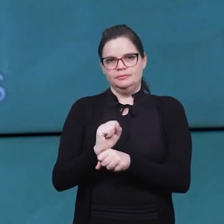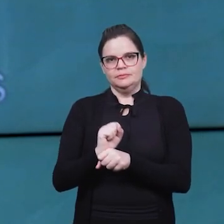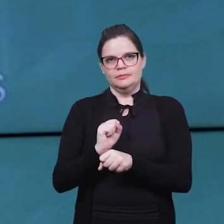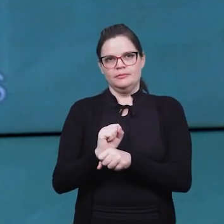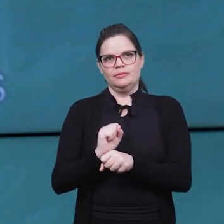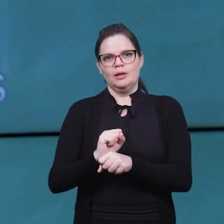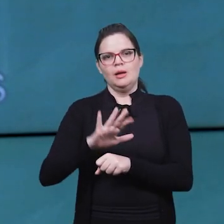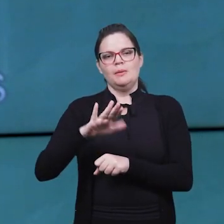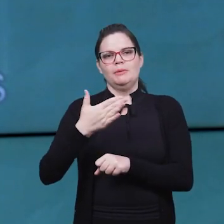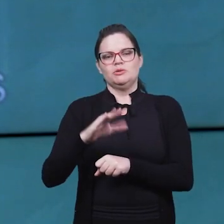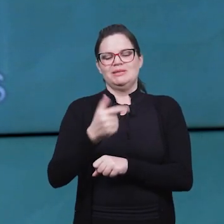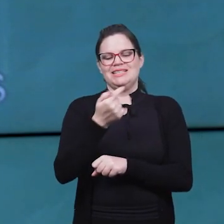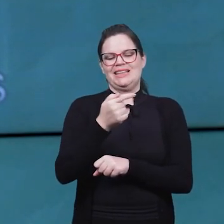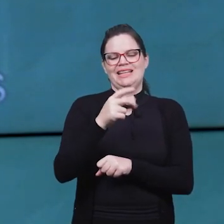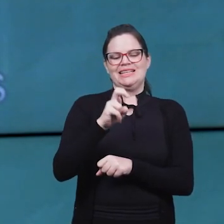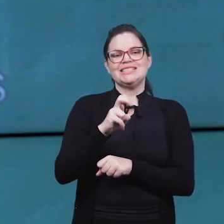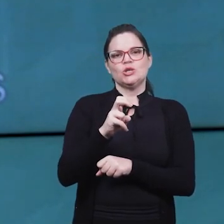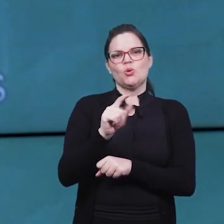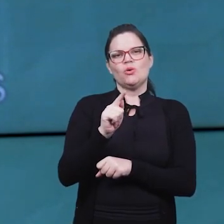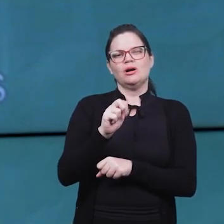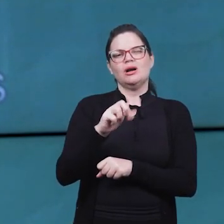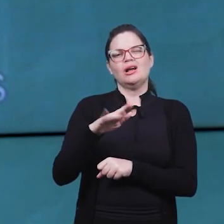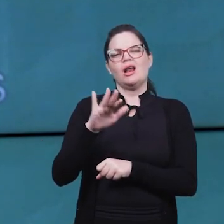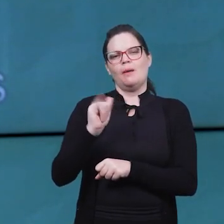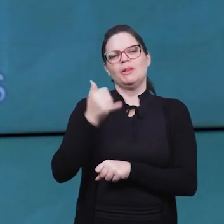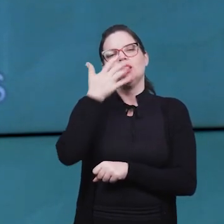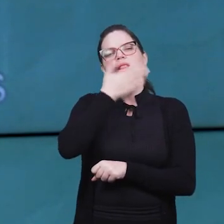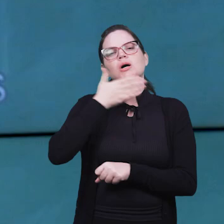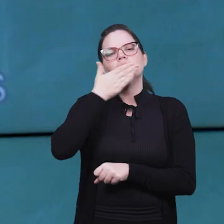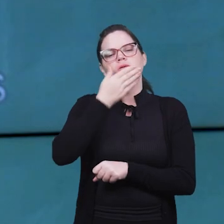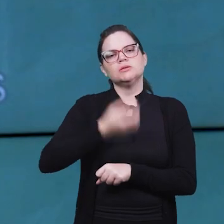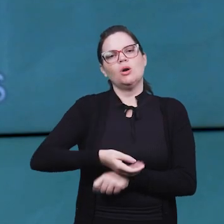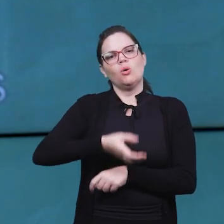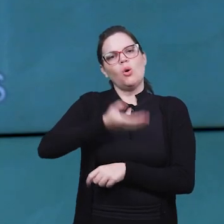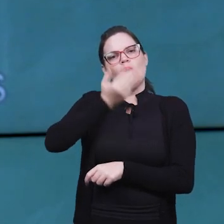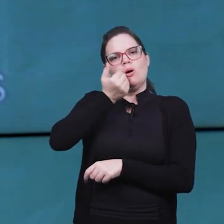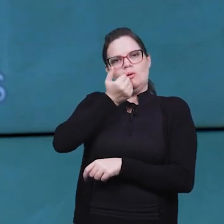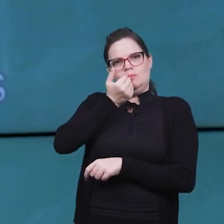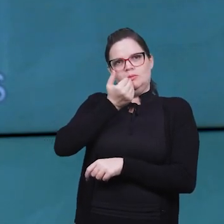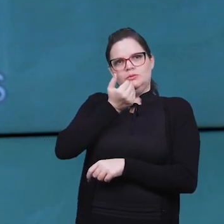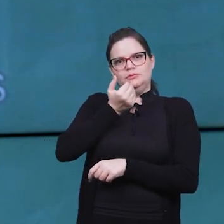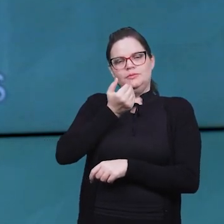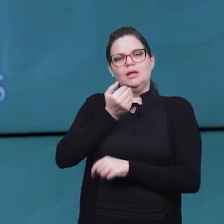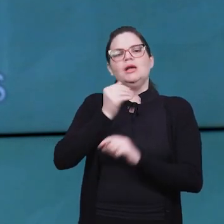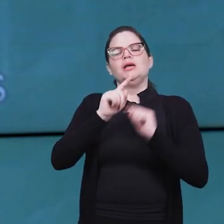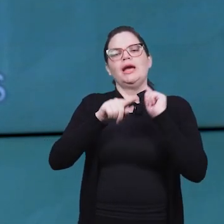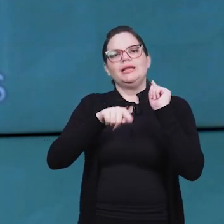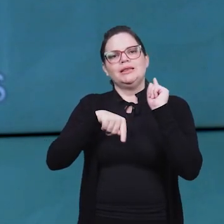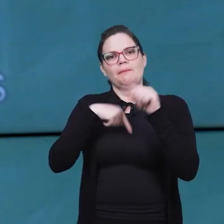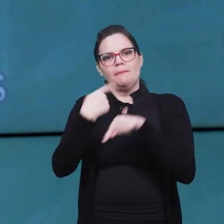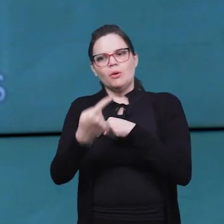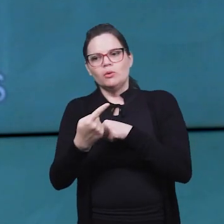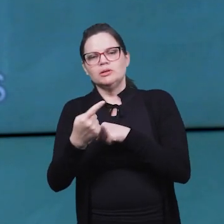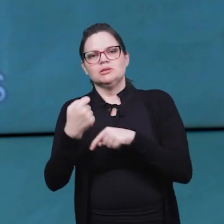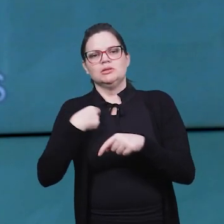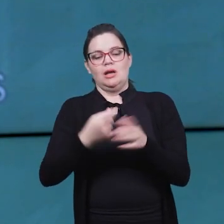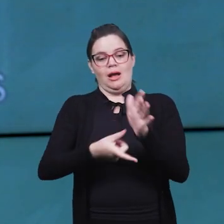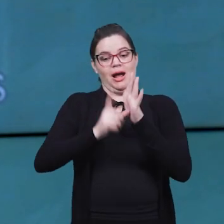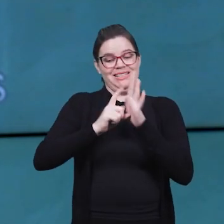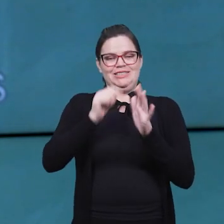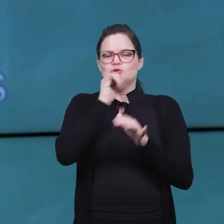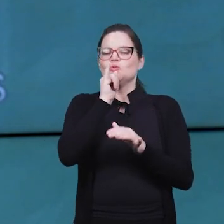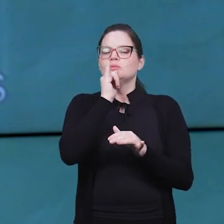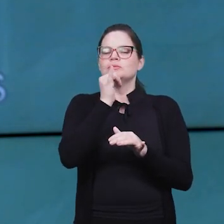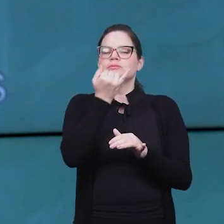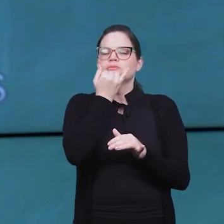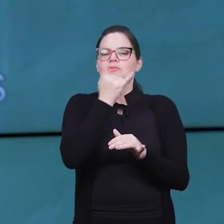75 gramas de glicose, ou seja, ela é comparada com a glicose em jejum e pós-prandial, para entender como